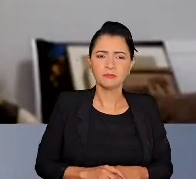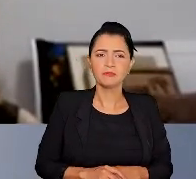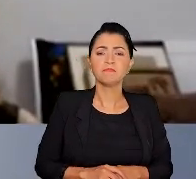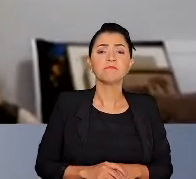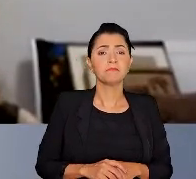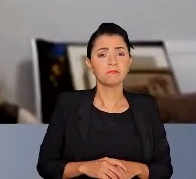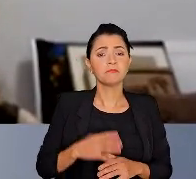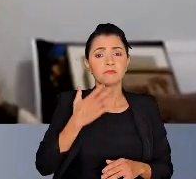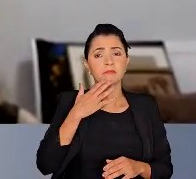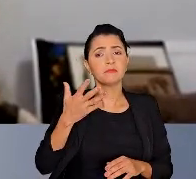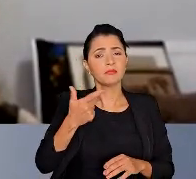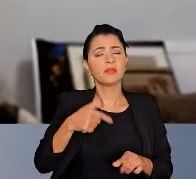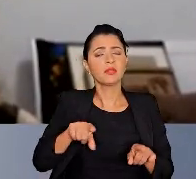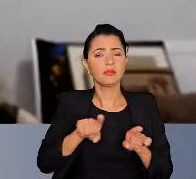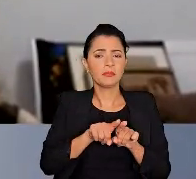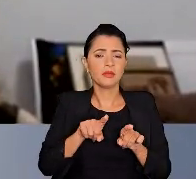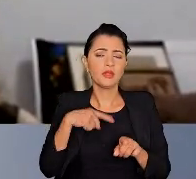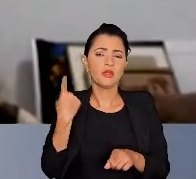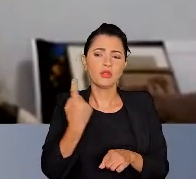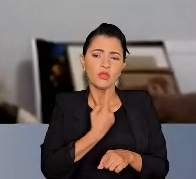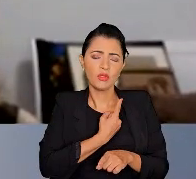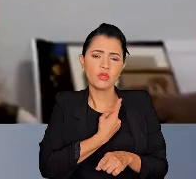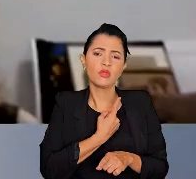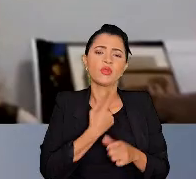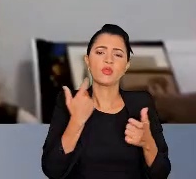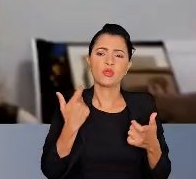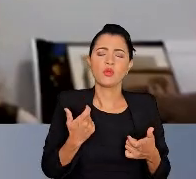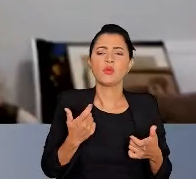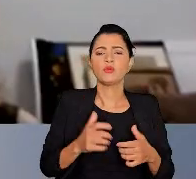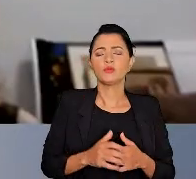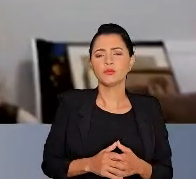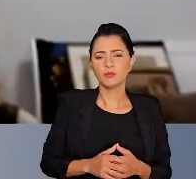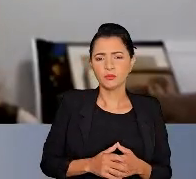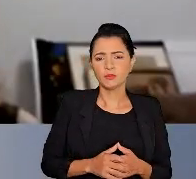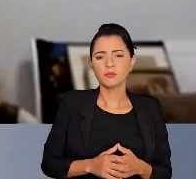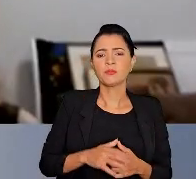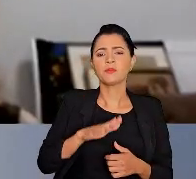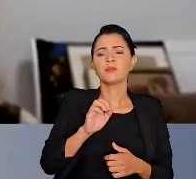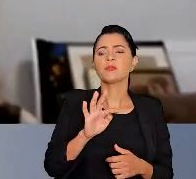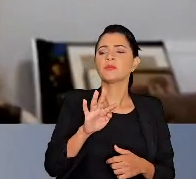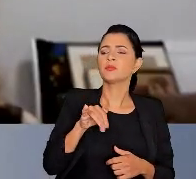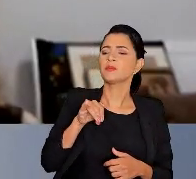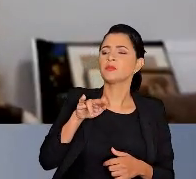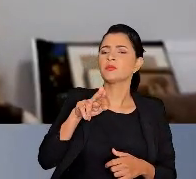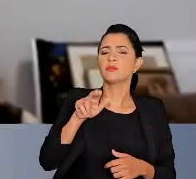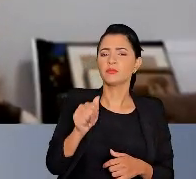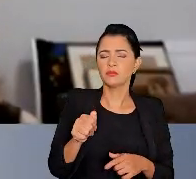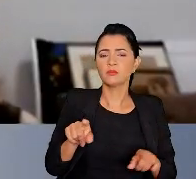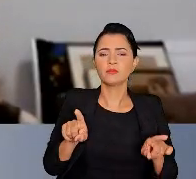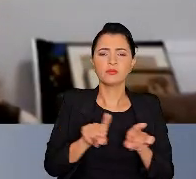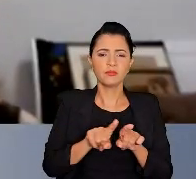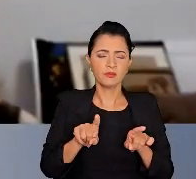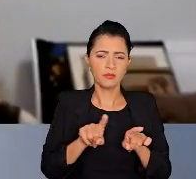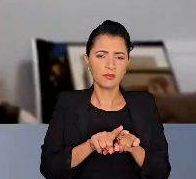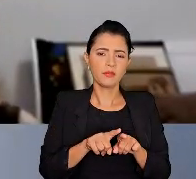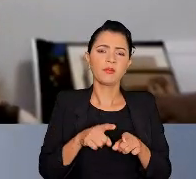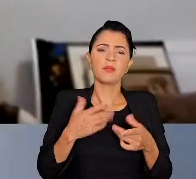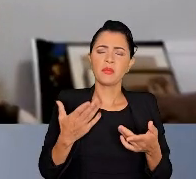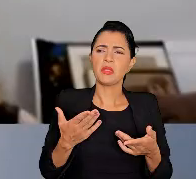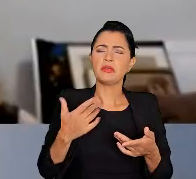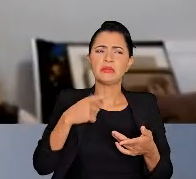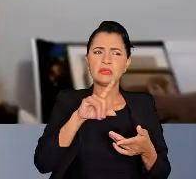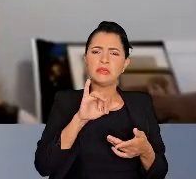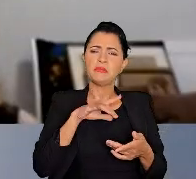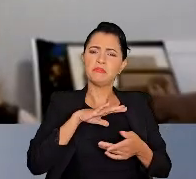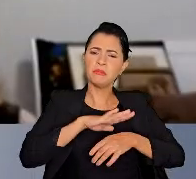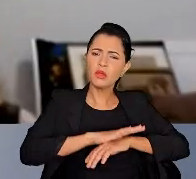engrandecem bastante o nosso evento. A Bettina Rosengarten, quanto mais preconceito